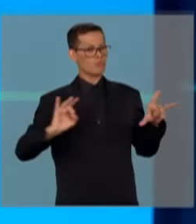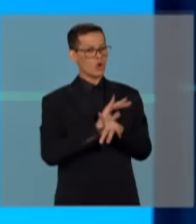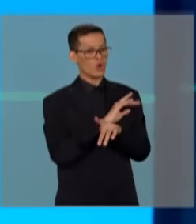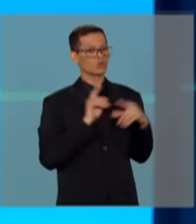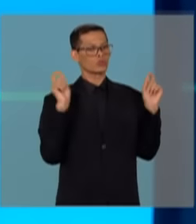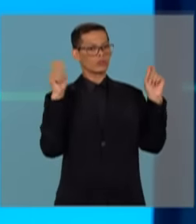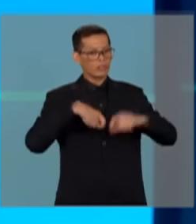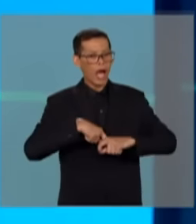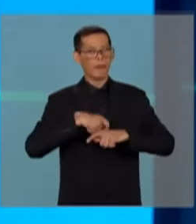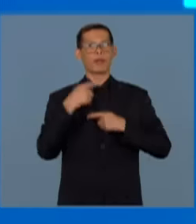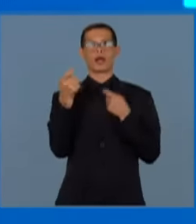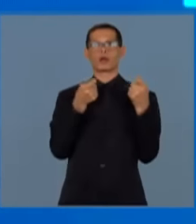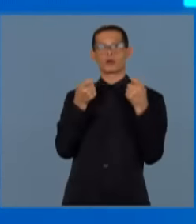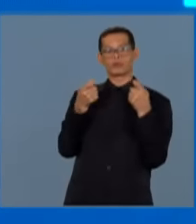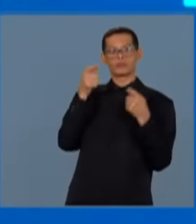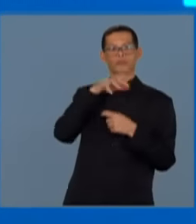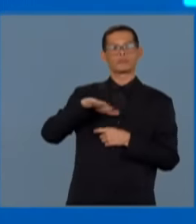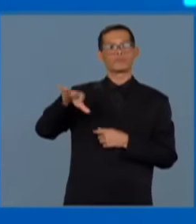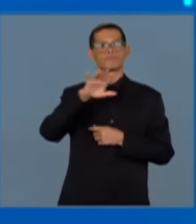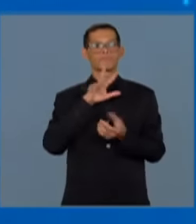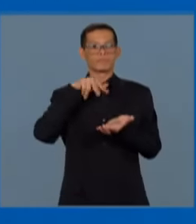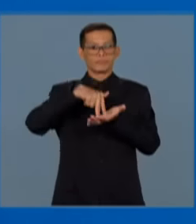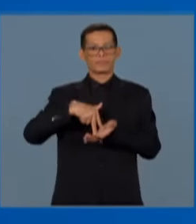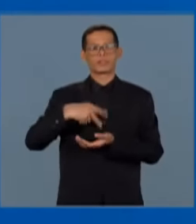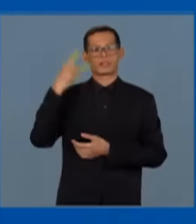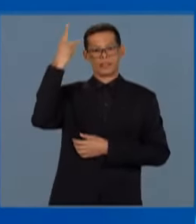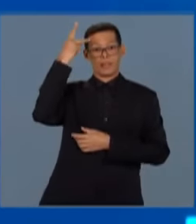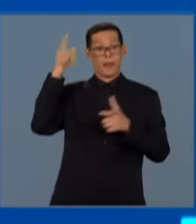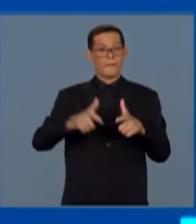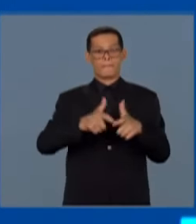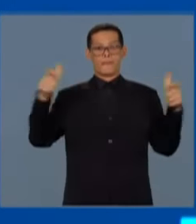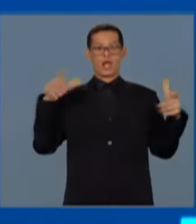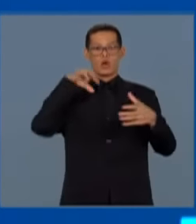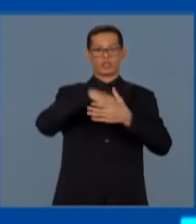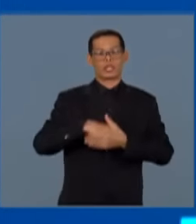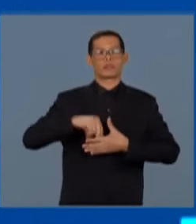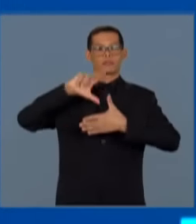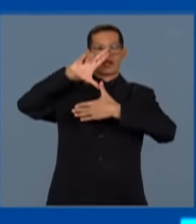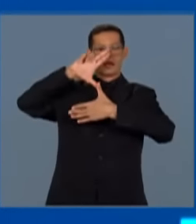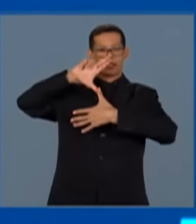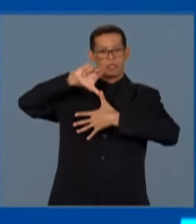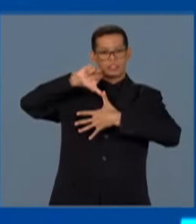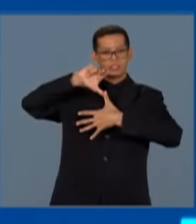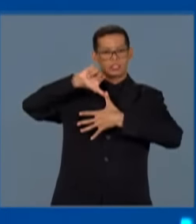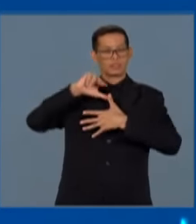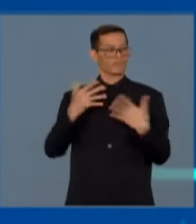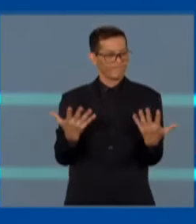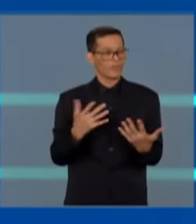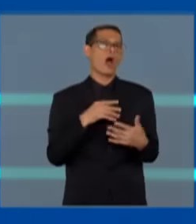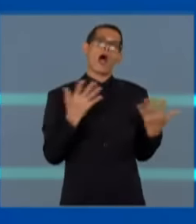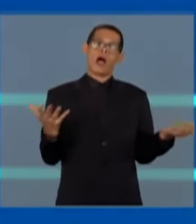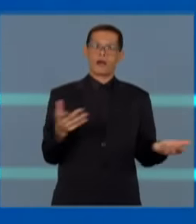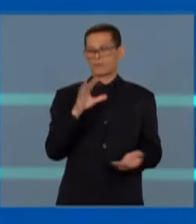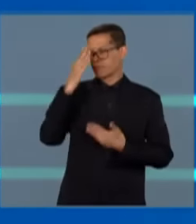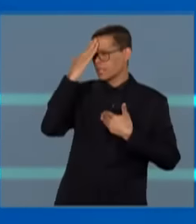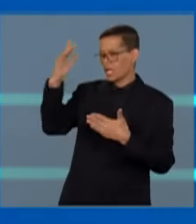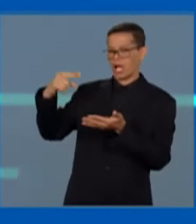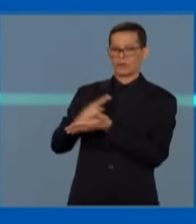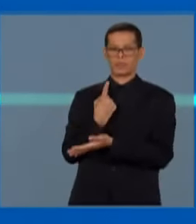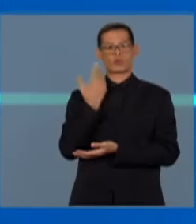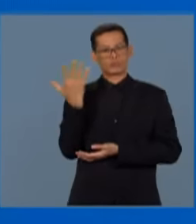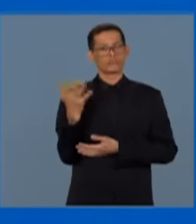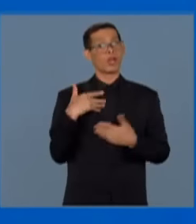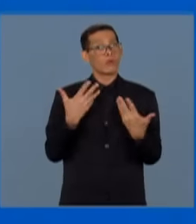América Latina Obrigado gotino pela sua pergunta me dá uma oportunidade primeiro da gente desfazer alguns mitos né